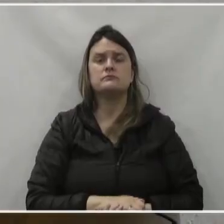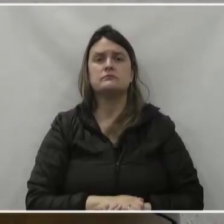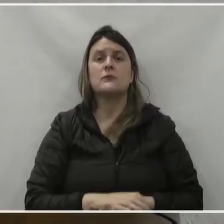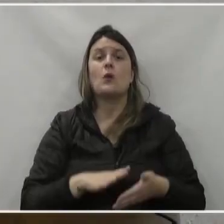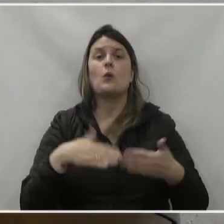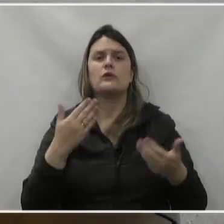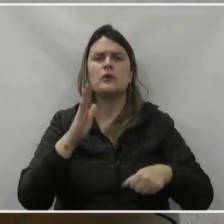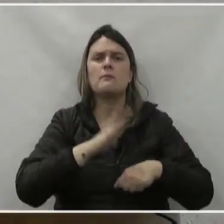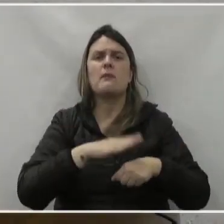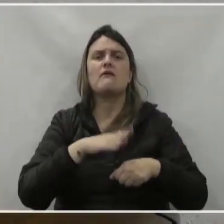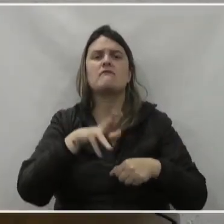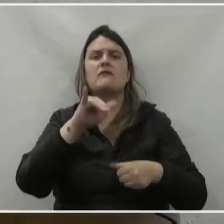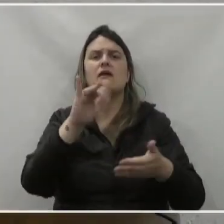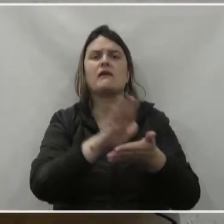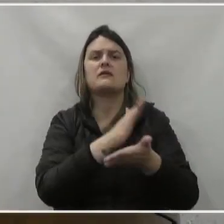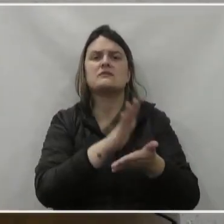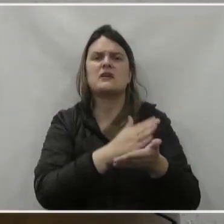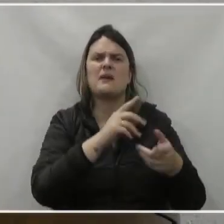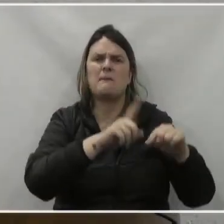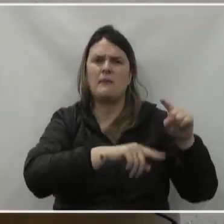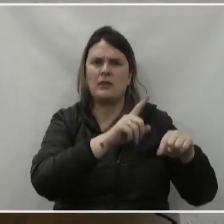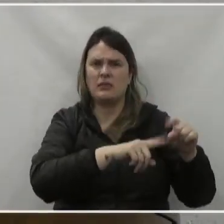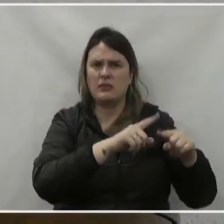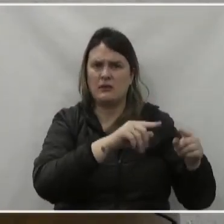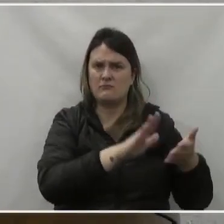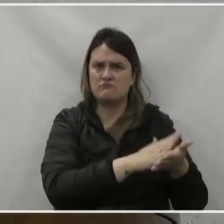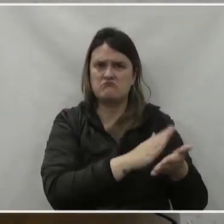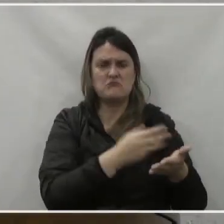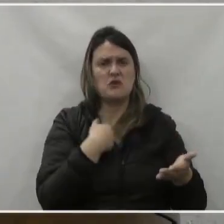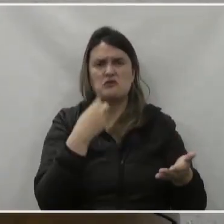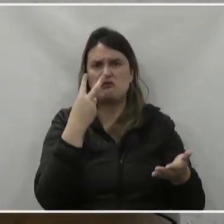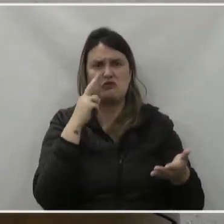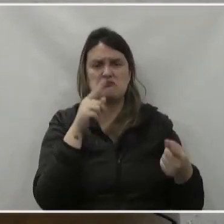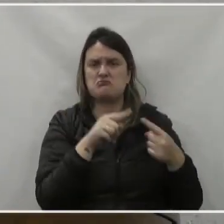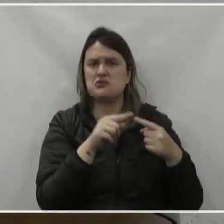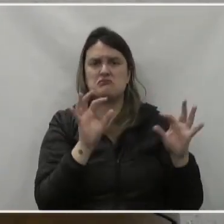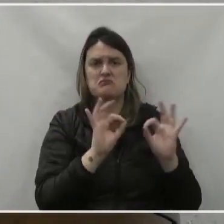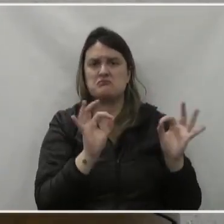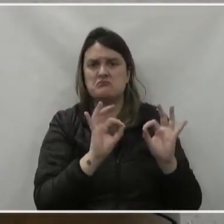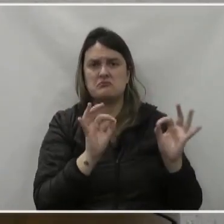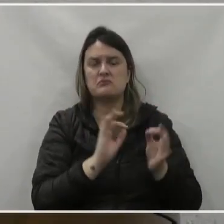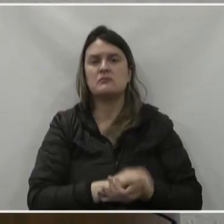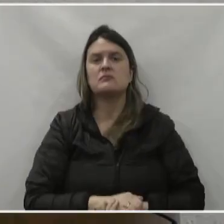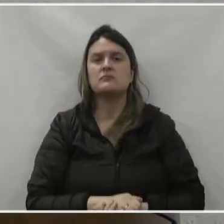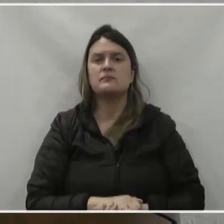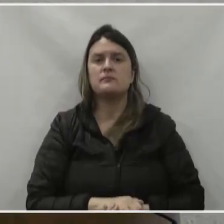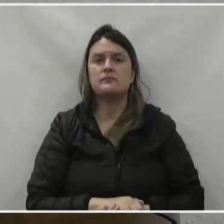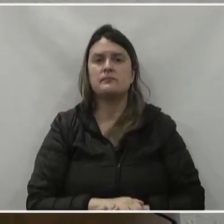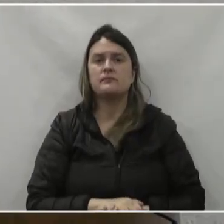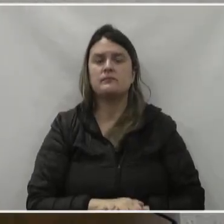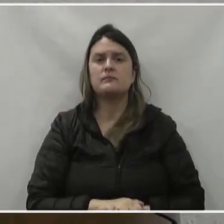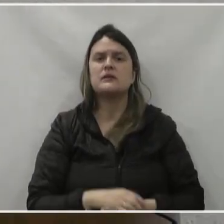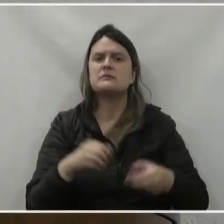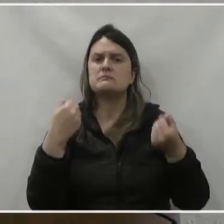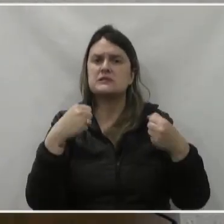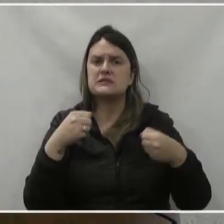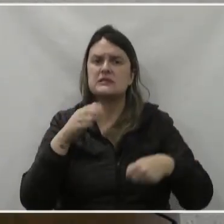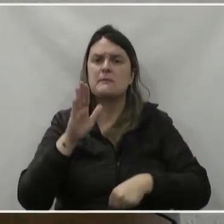Quanto mais vão gastar produzindo essas carteiras? Não vejo necessidade nenhuma. É